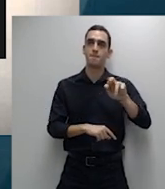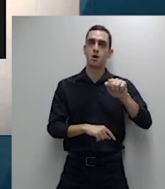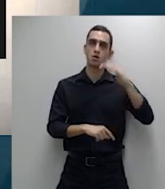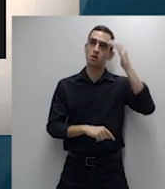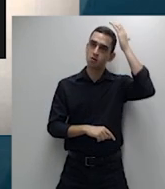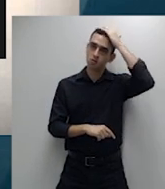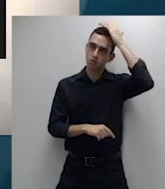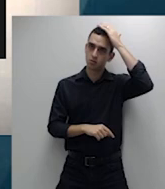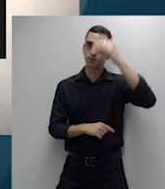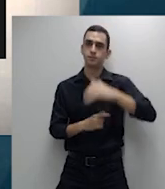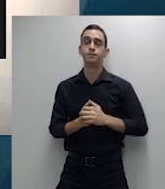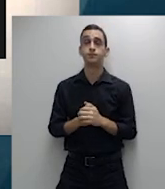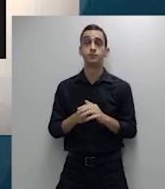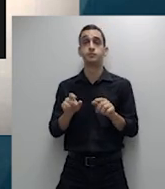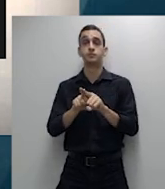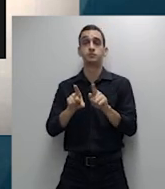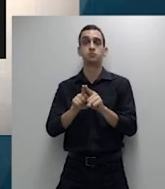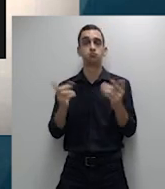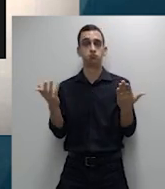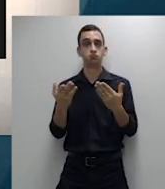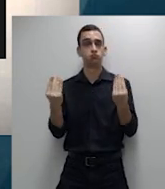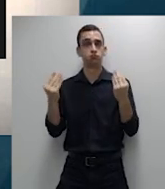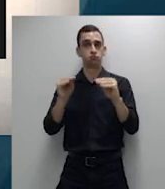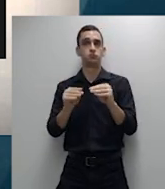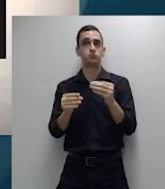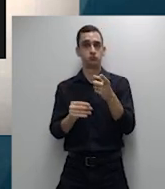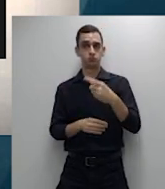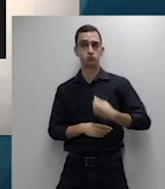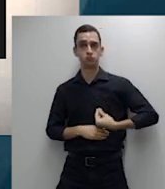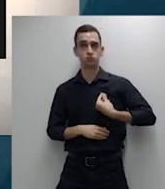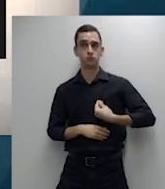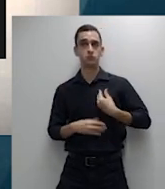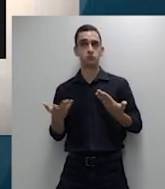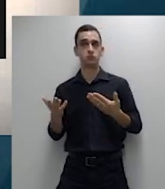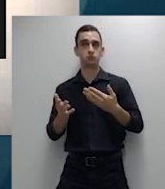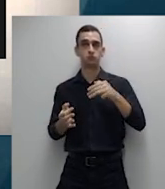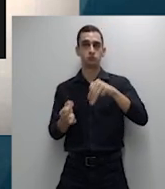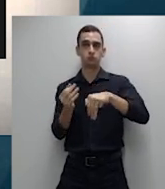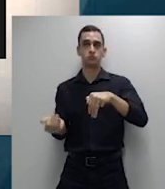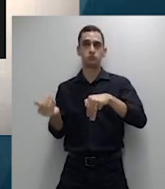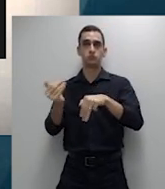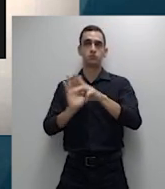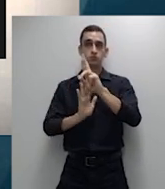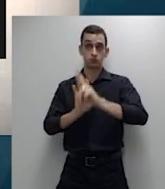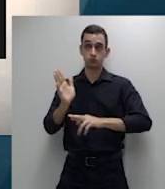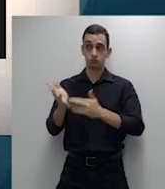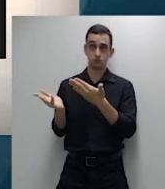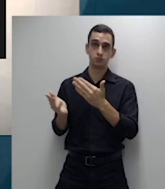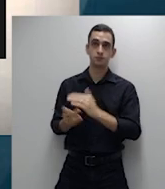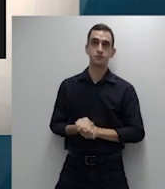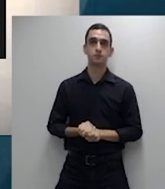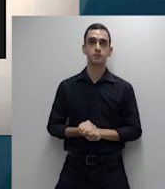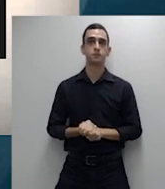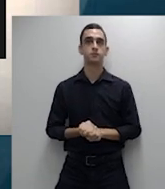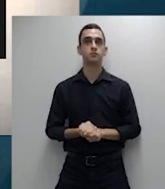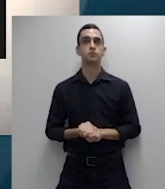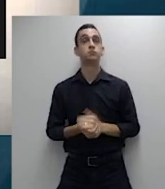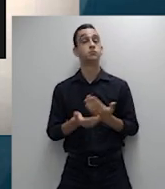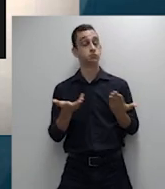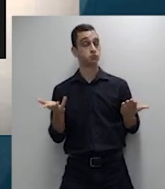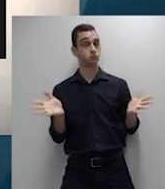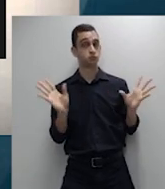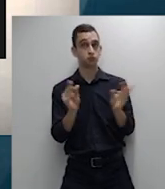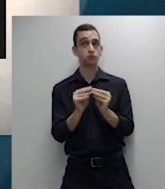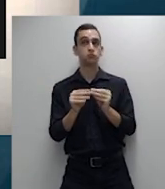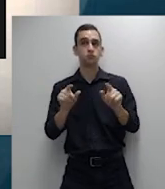na Tribuna virtual vossa senhoria e passo a palavra ao mesmo relator e também fazendo um resumo